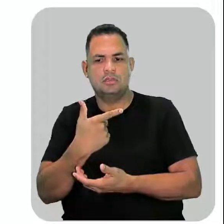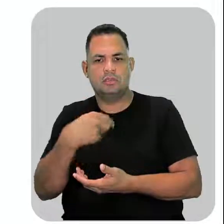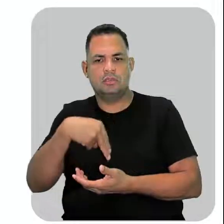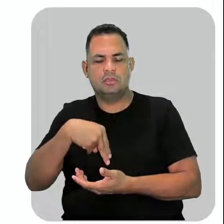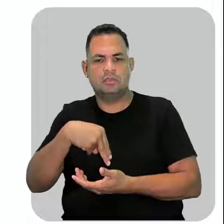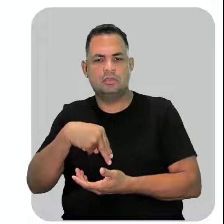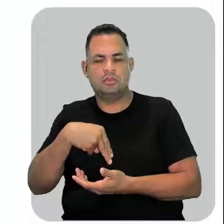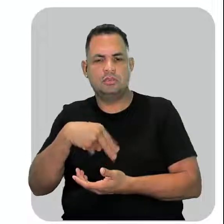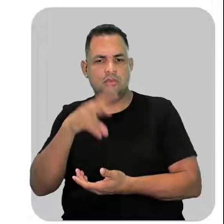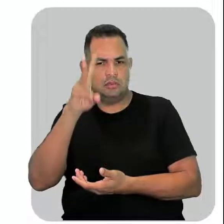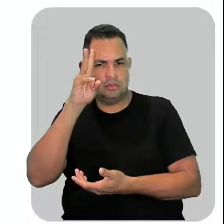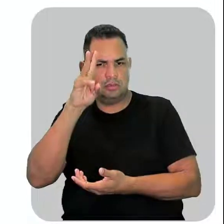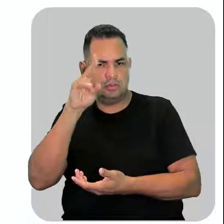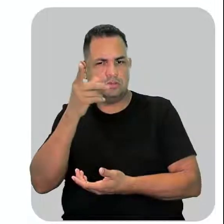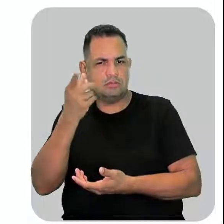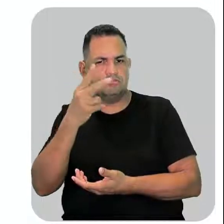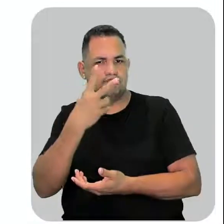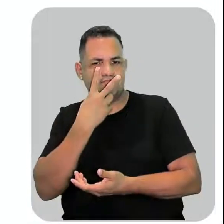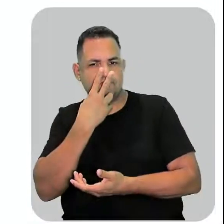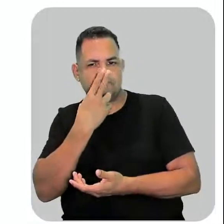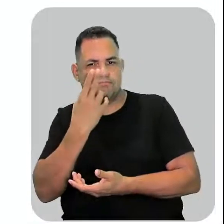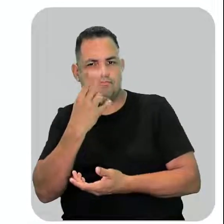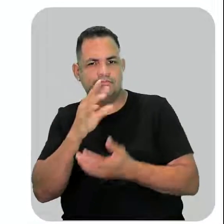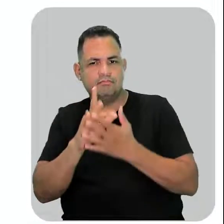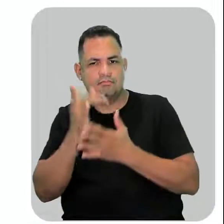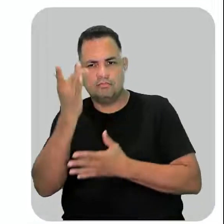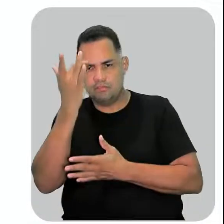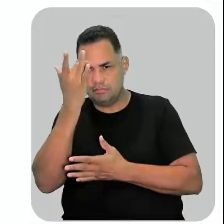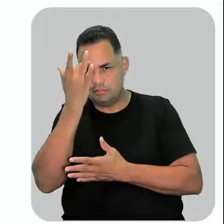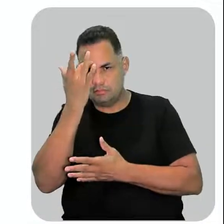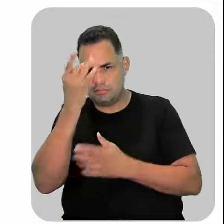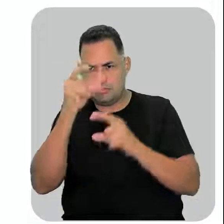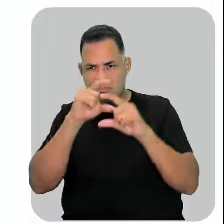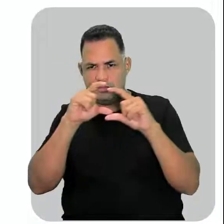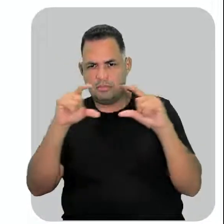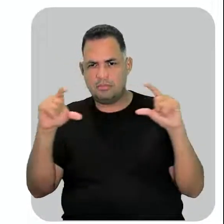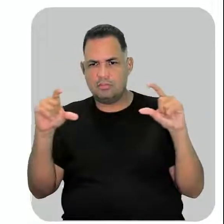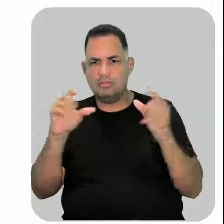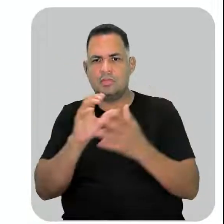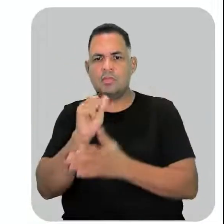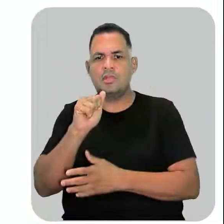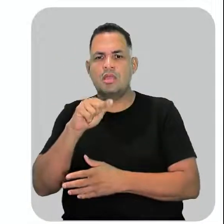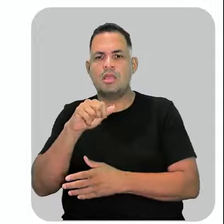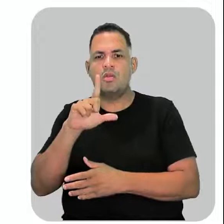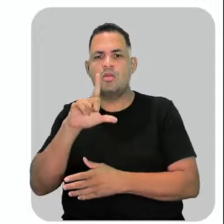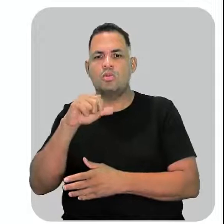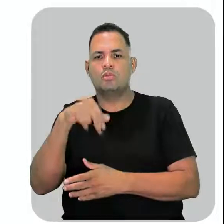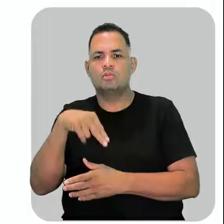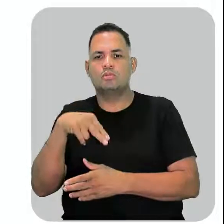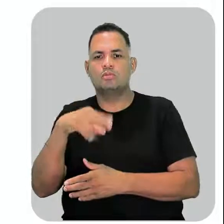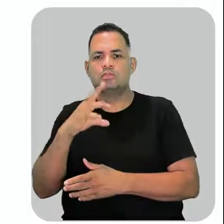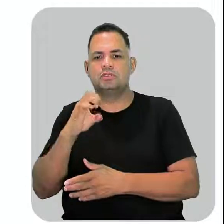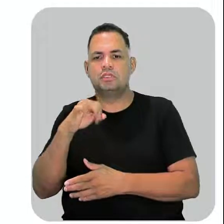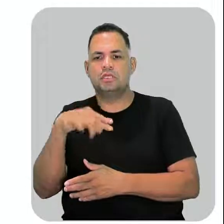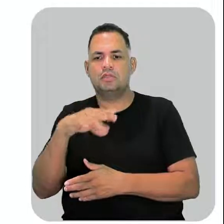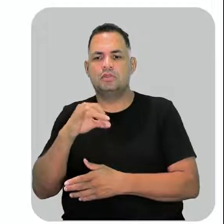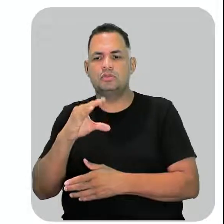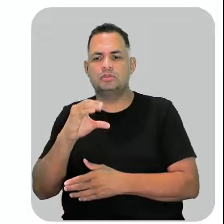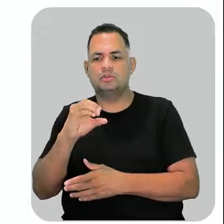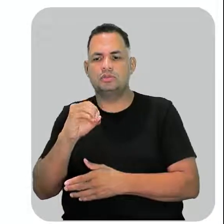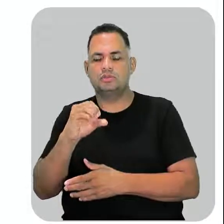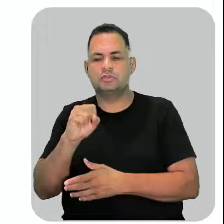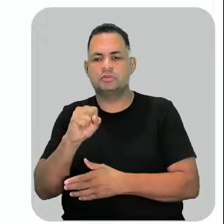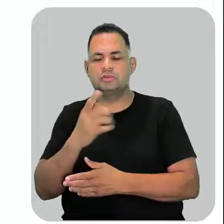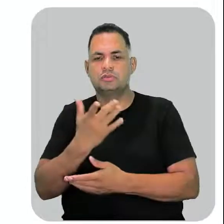CnH2n. Lembram lá? É parecida com a fórmula geral dos alcenos. O que eu vou fazer? N é